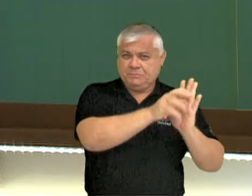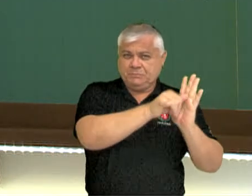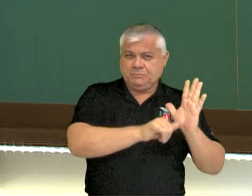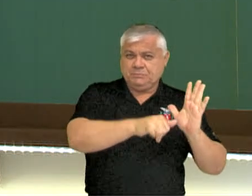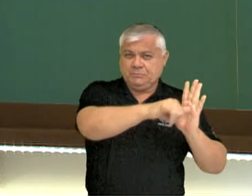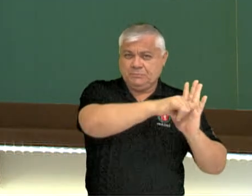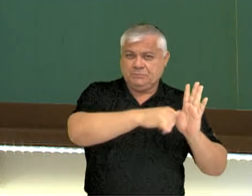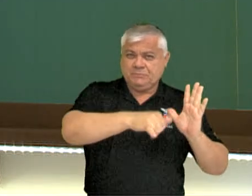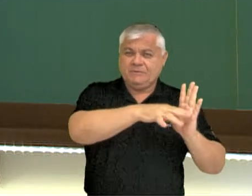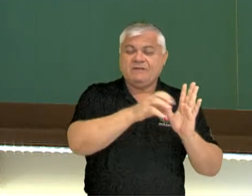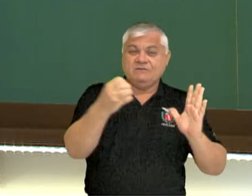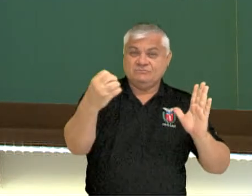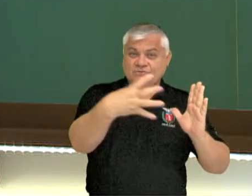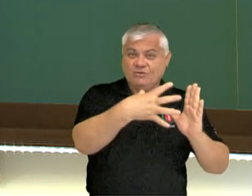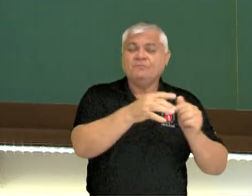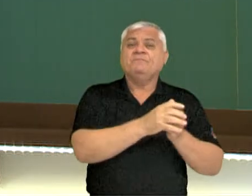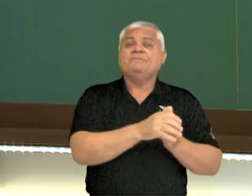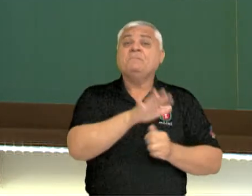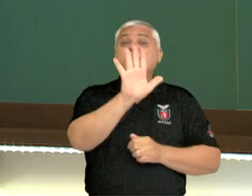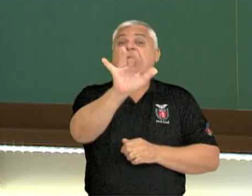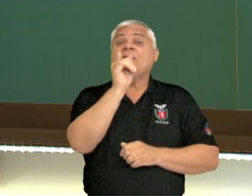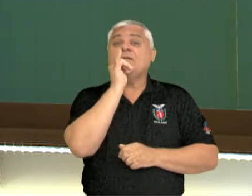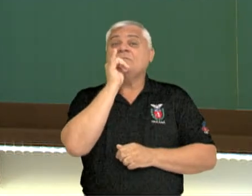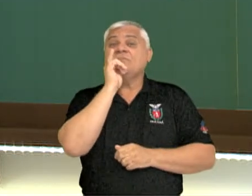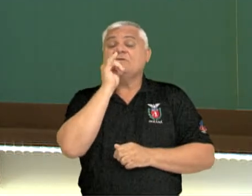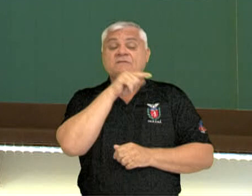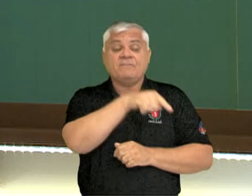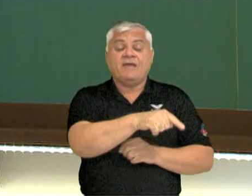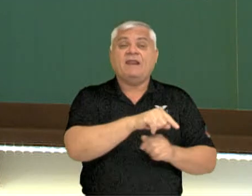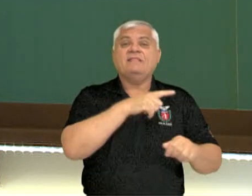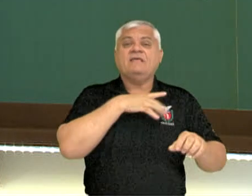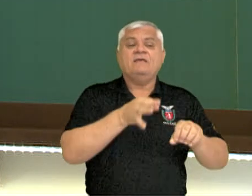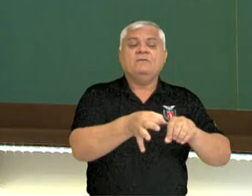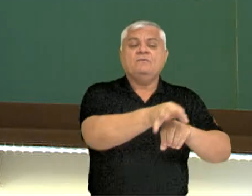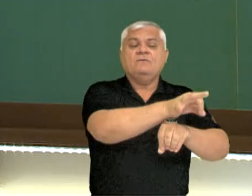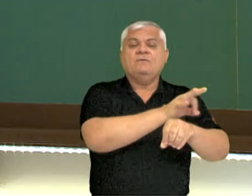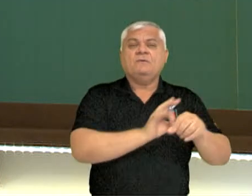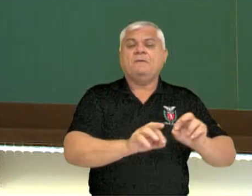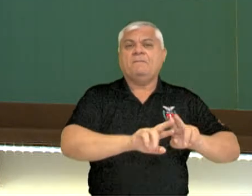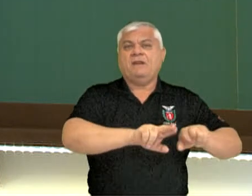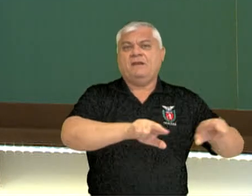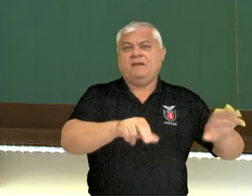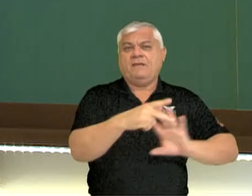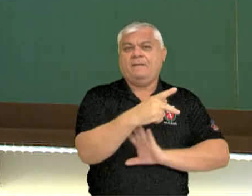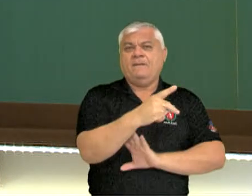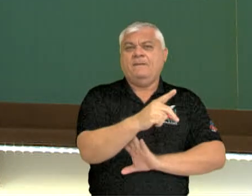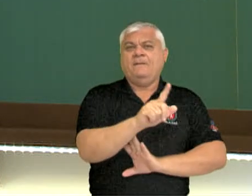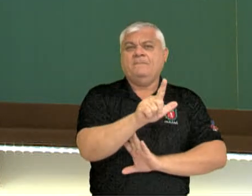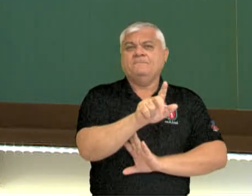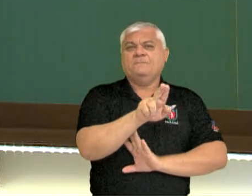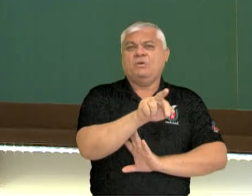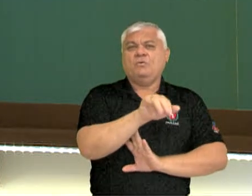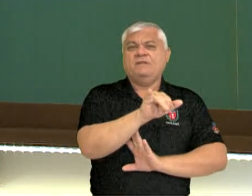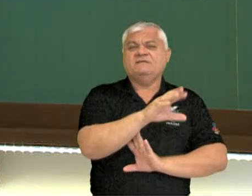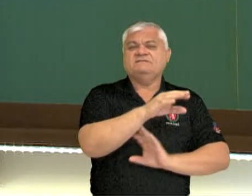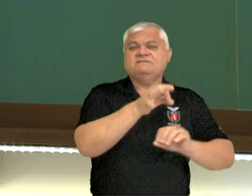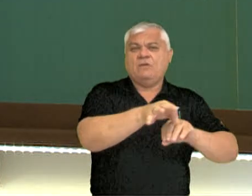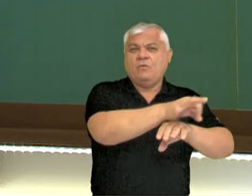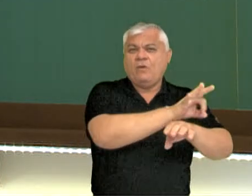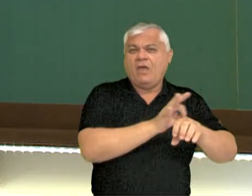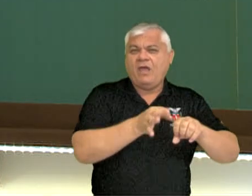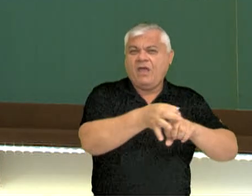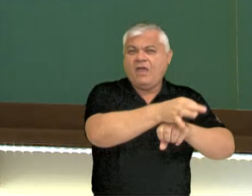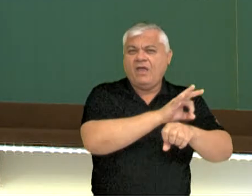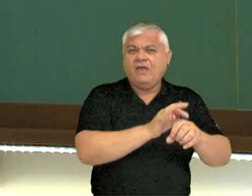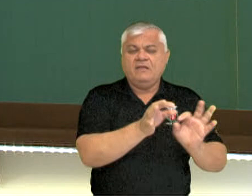da luz solar. Mas agora as plantas são pluricelulares. No que elas diferem? Na organização, então,